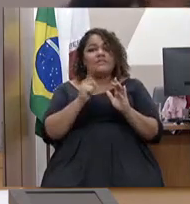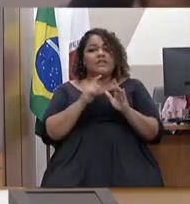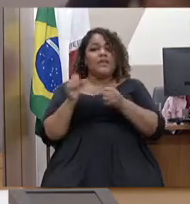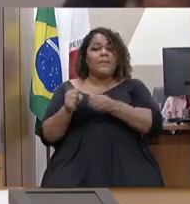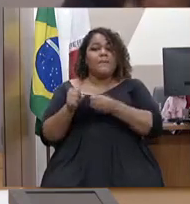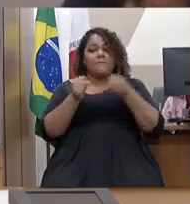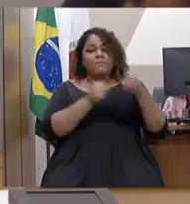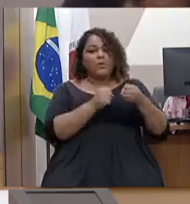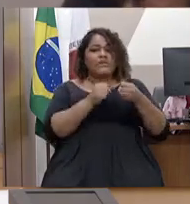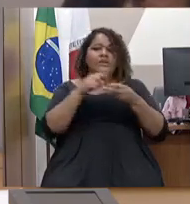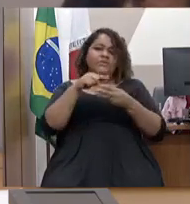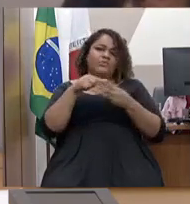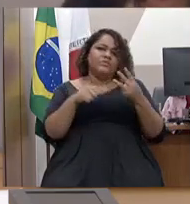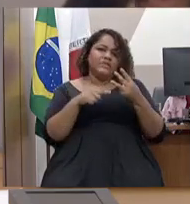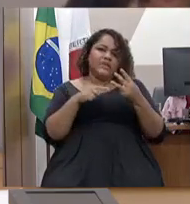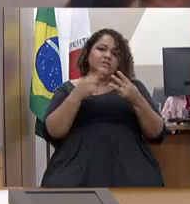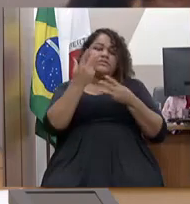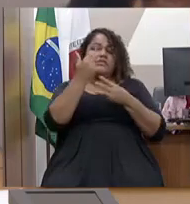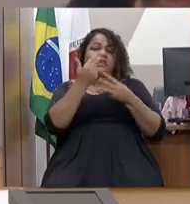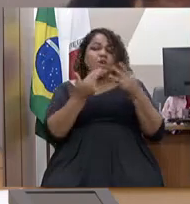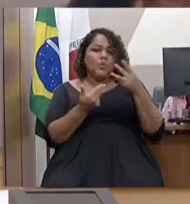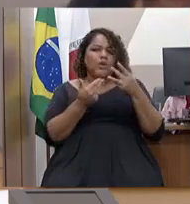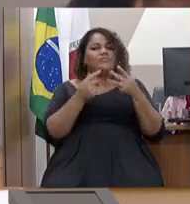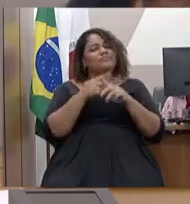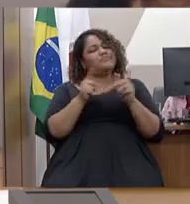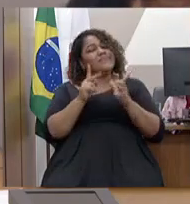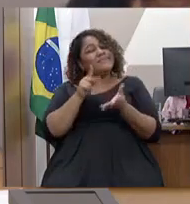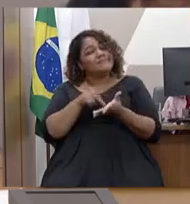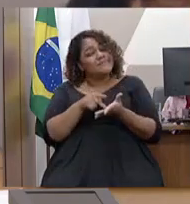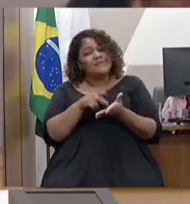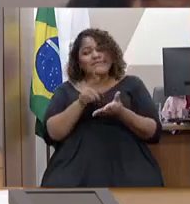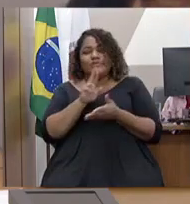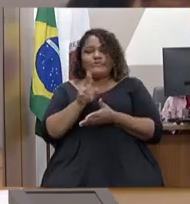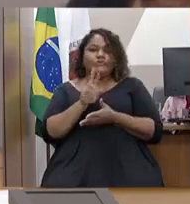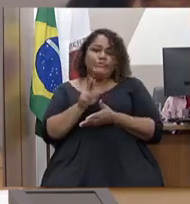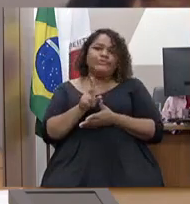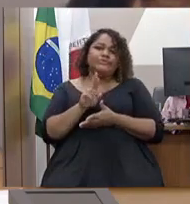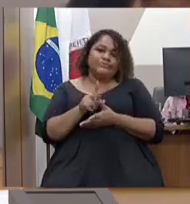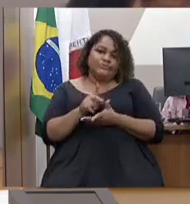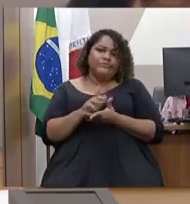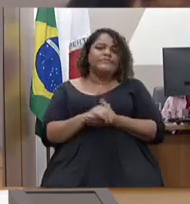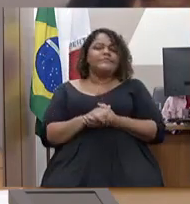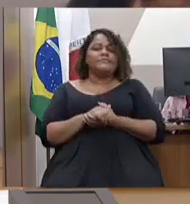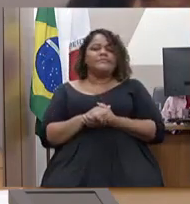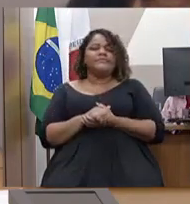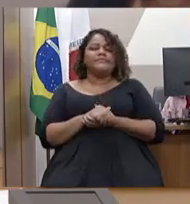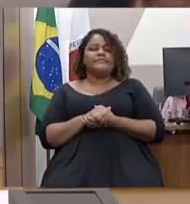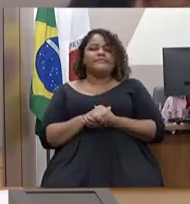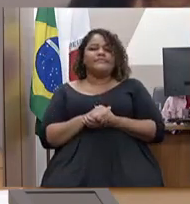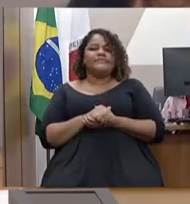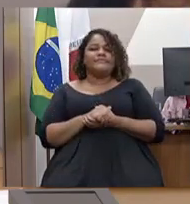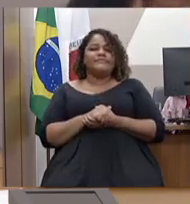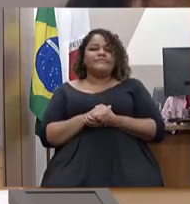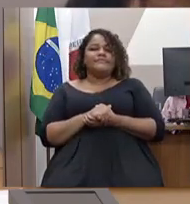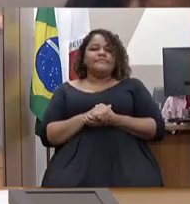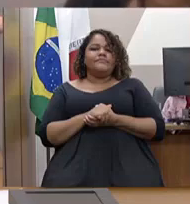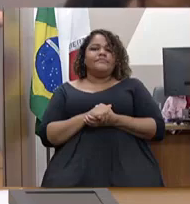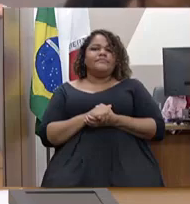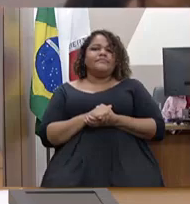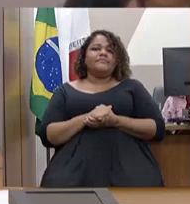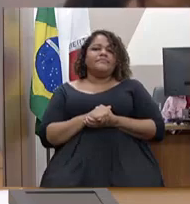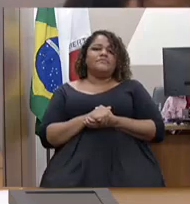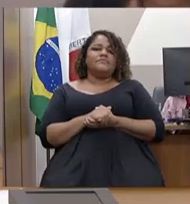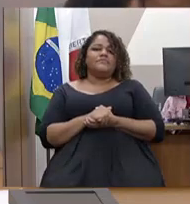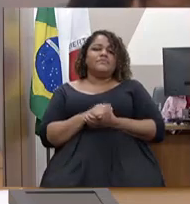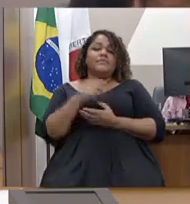Teoricamente seria igual mas não é bem é bem assim que acontece no final das contas né bom aqui em Minas nesse